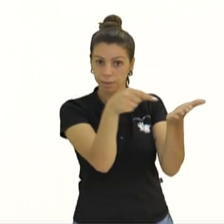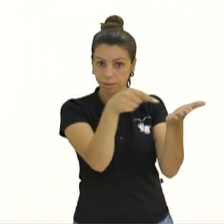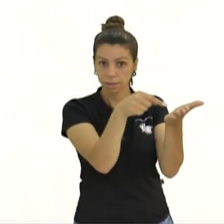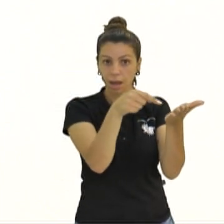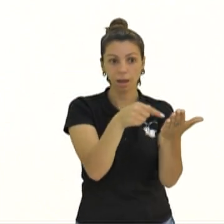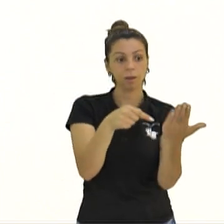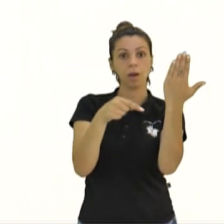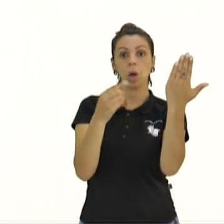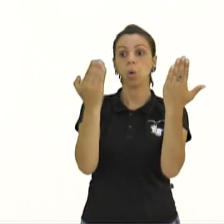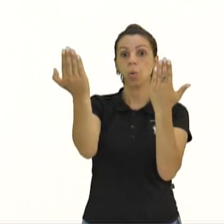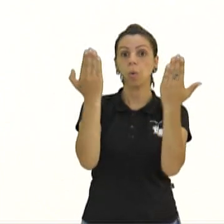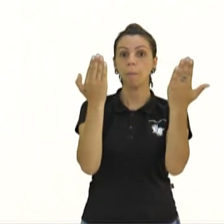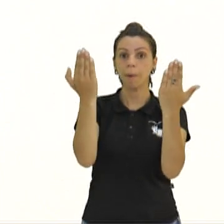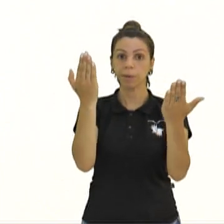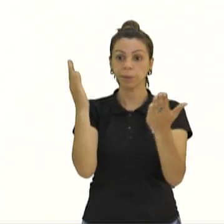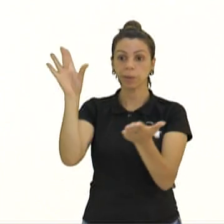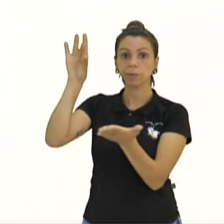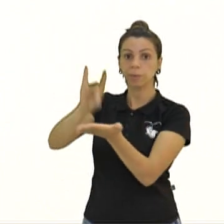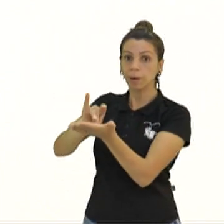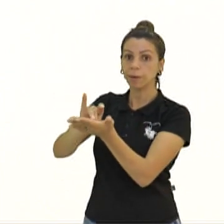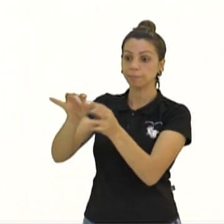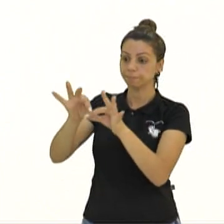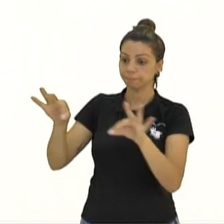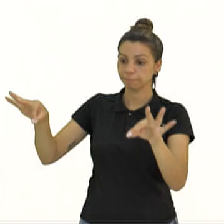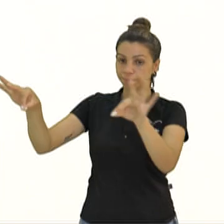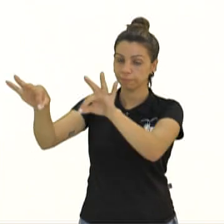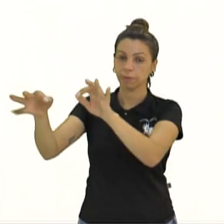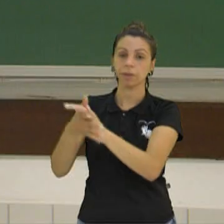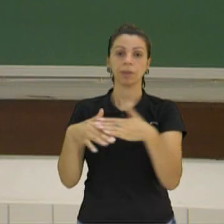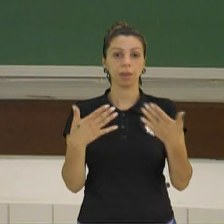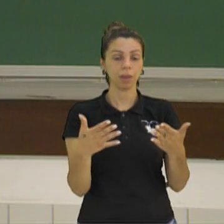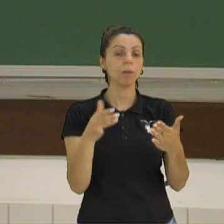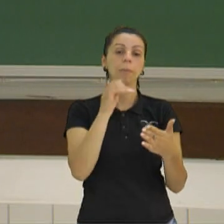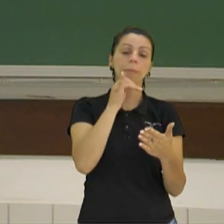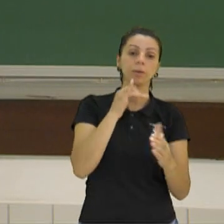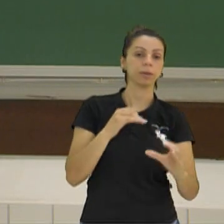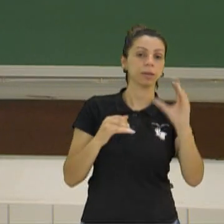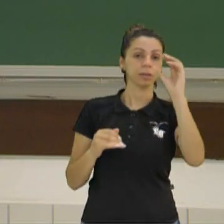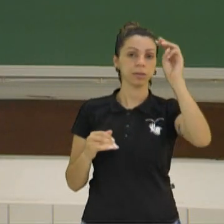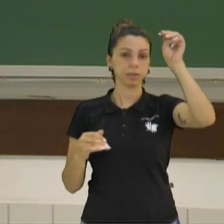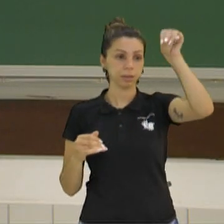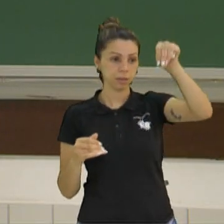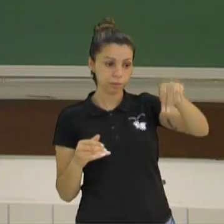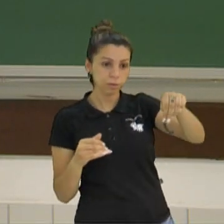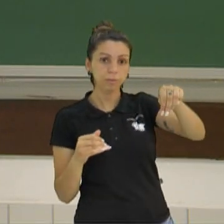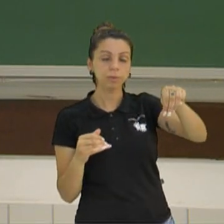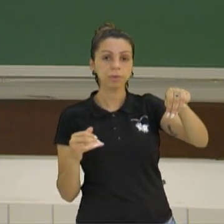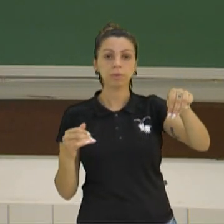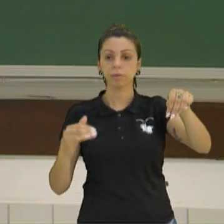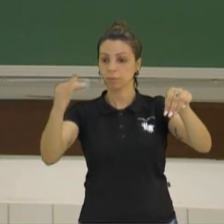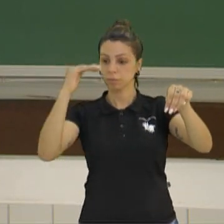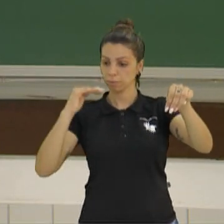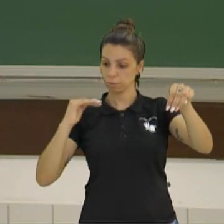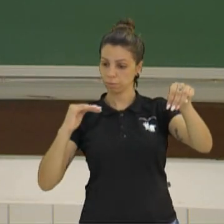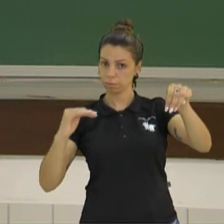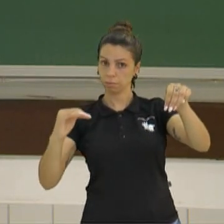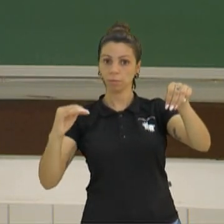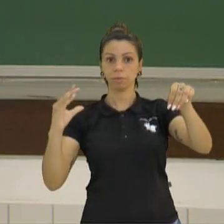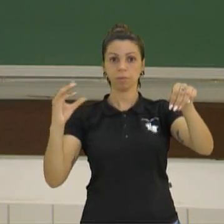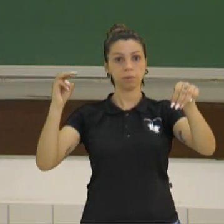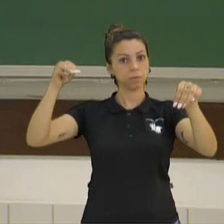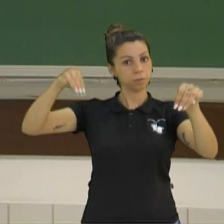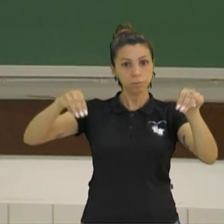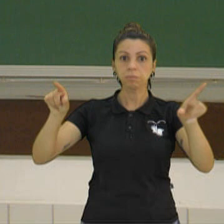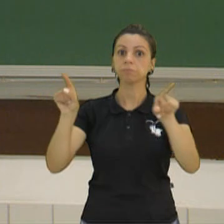que as unidades de medida têm que ser sempre as mesmas. Então se você está trabalhando em centímetros na parte de cima, na parte de baixo você vai ter que trabalhar em